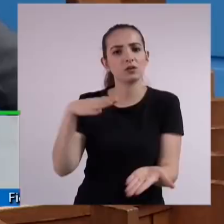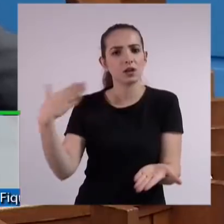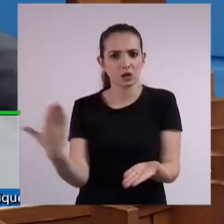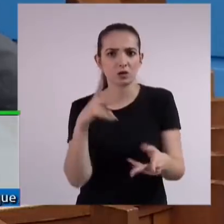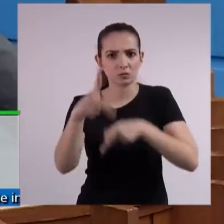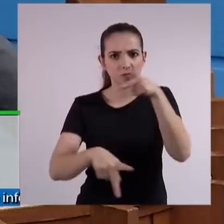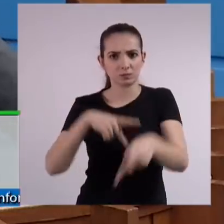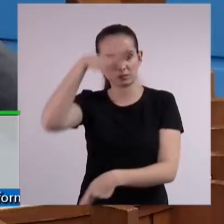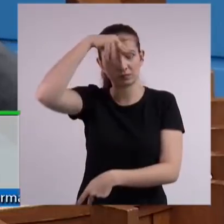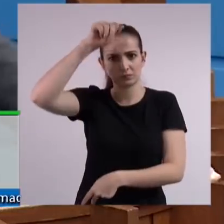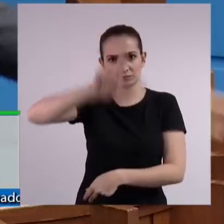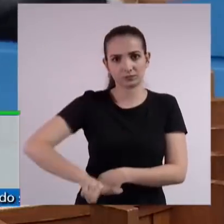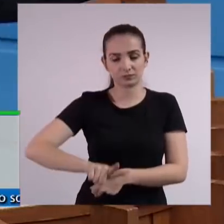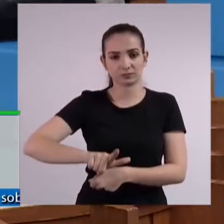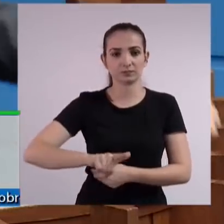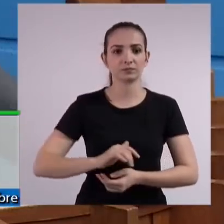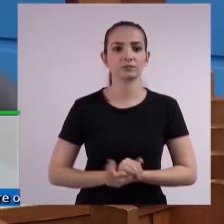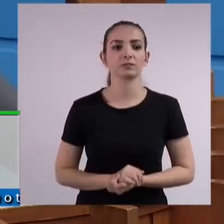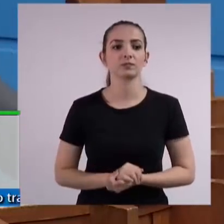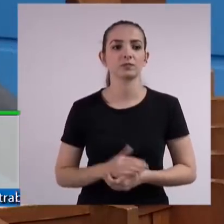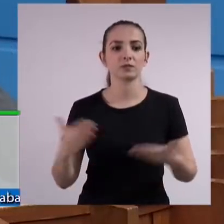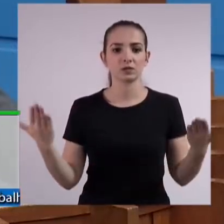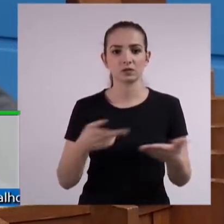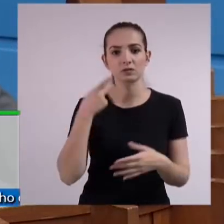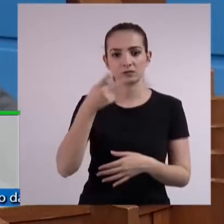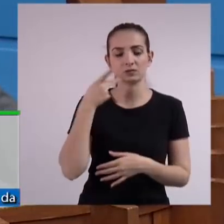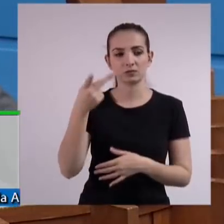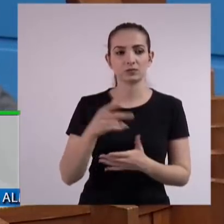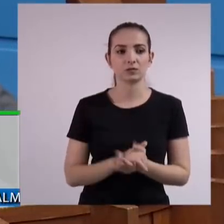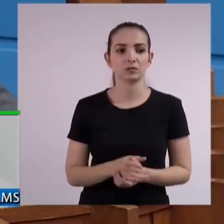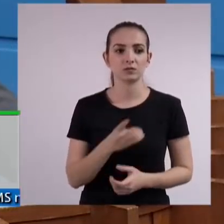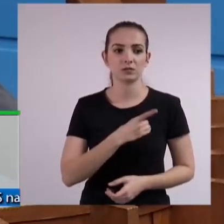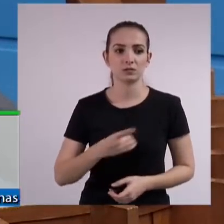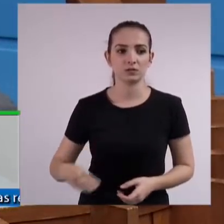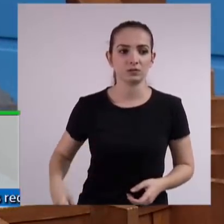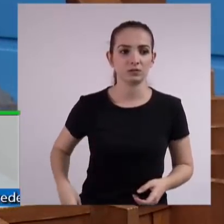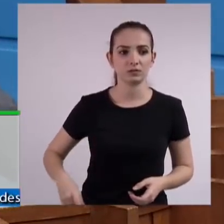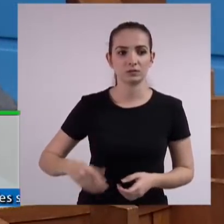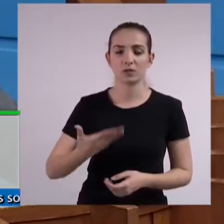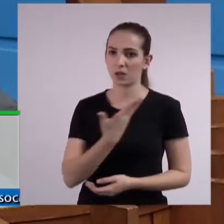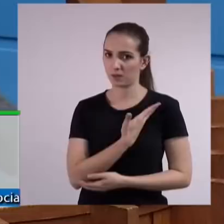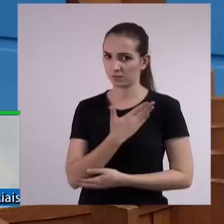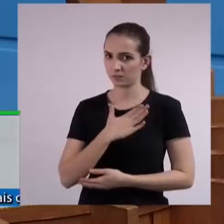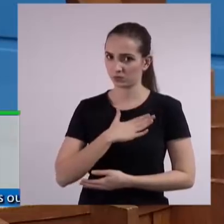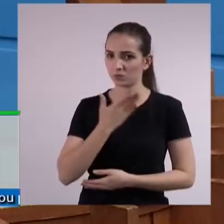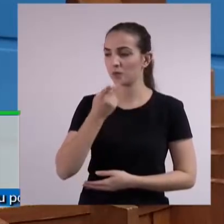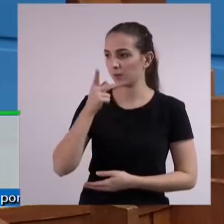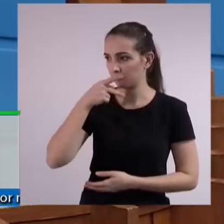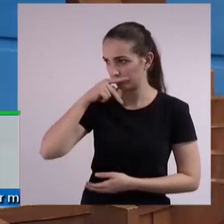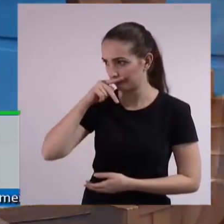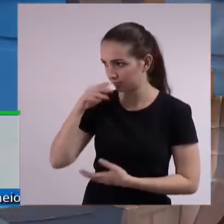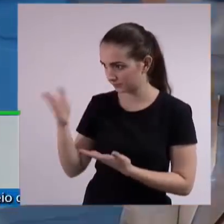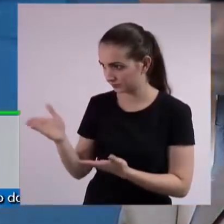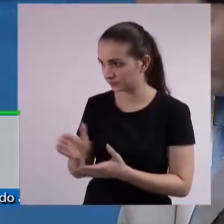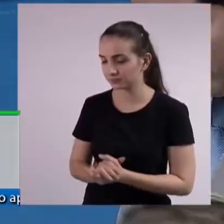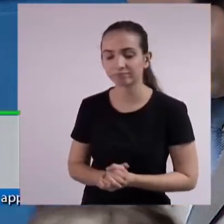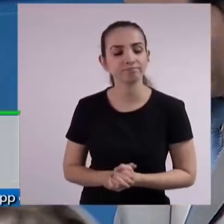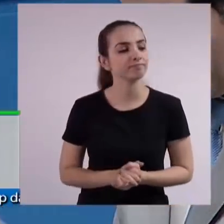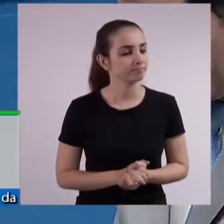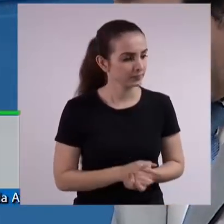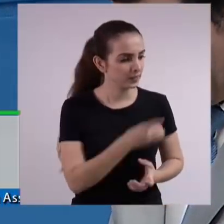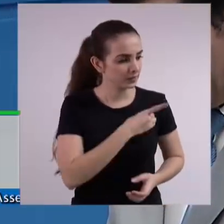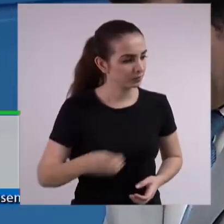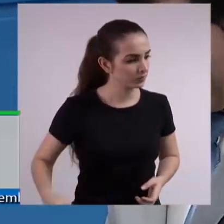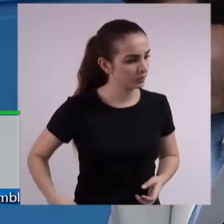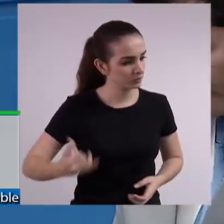para a população de Mato Grosso do Sul. Concedo a palavra ao deputado, amigo e companheiro Paulo Silva. Deputado